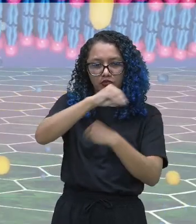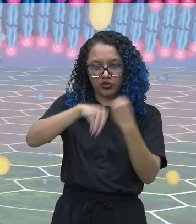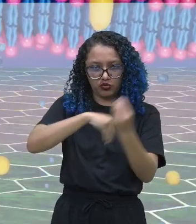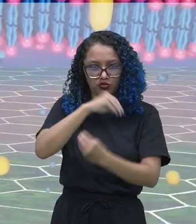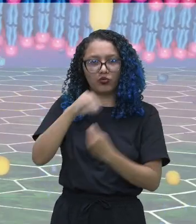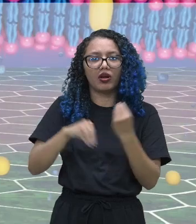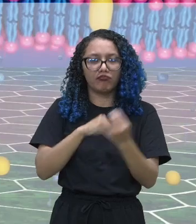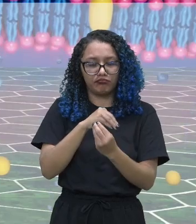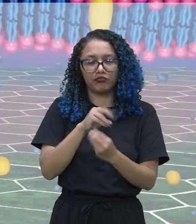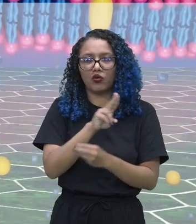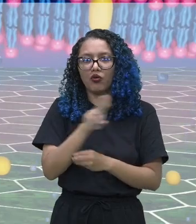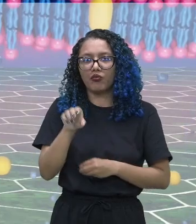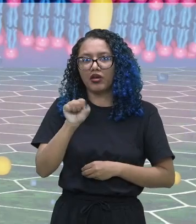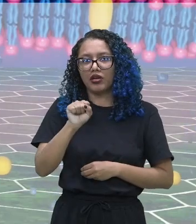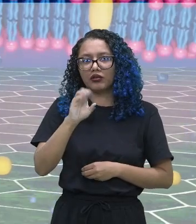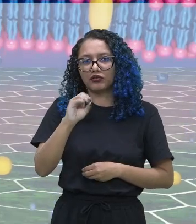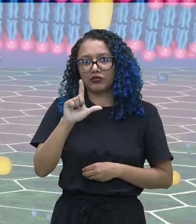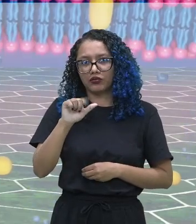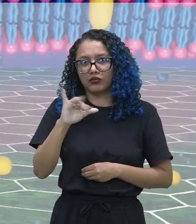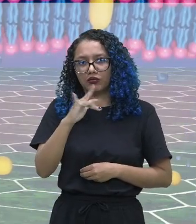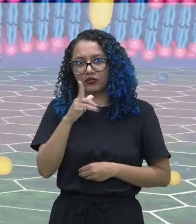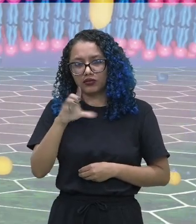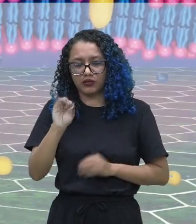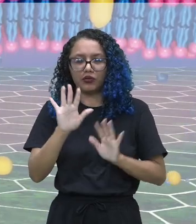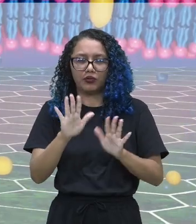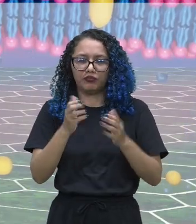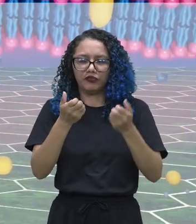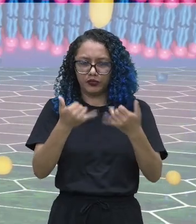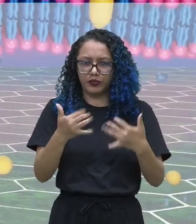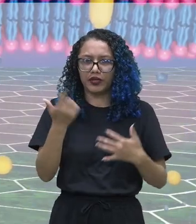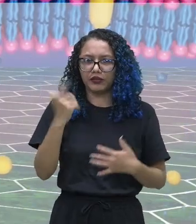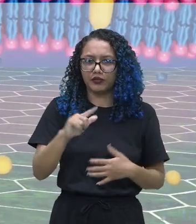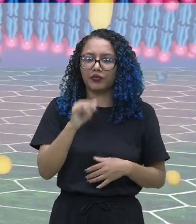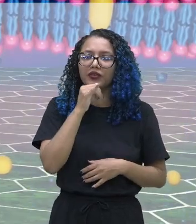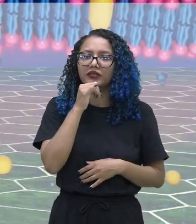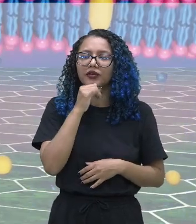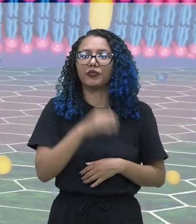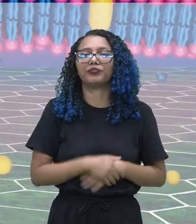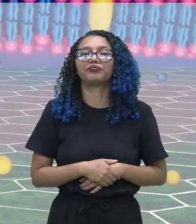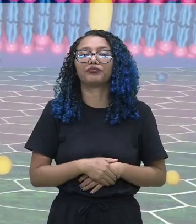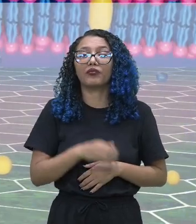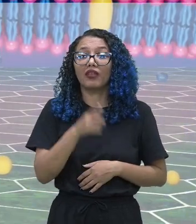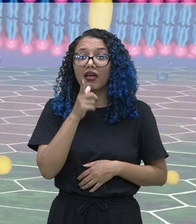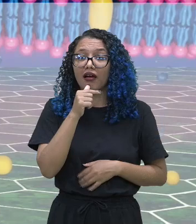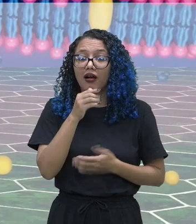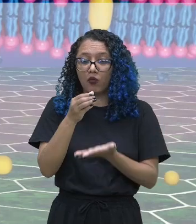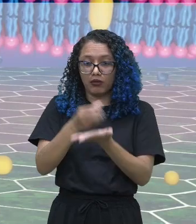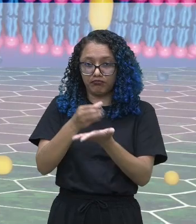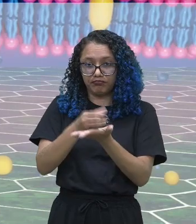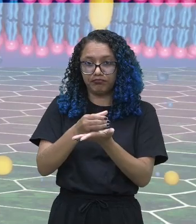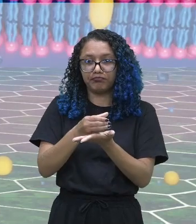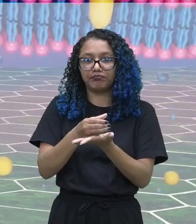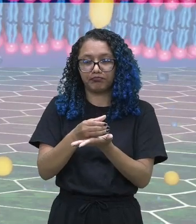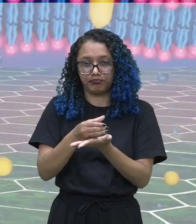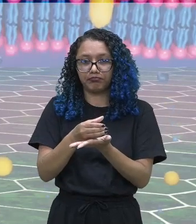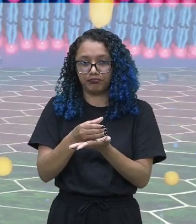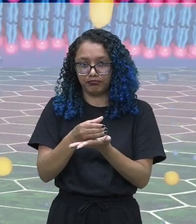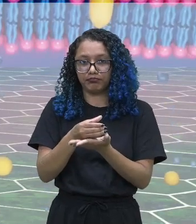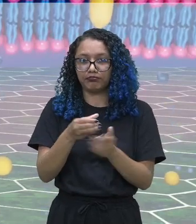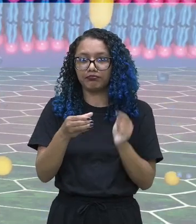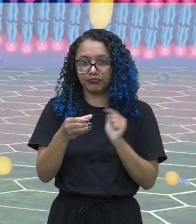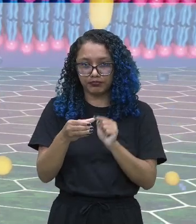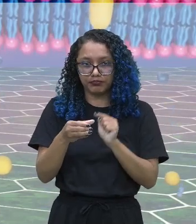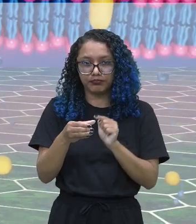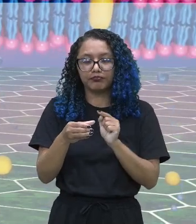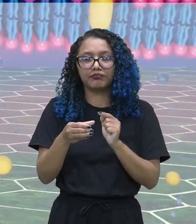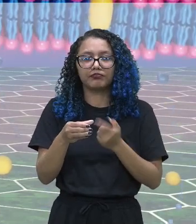Calma. Vou explicar de novo. Se eu tenho um copo d'água, vou começar com um exemplo. Se eu tenho um copo d'água,